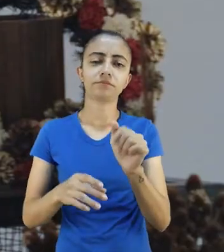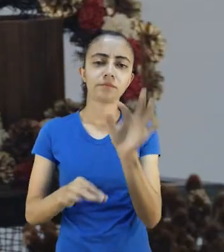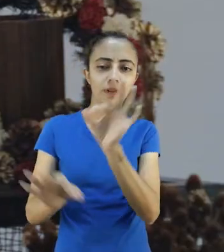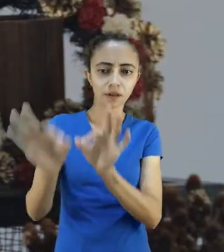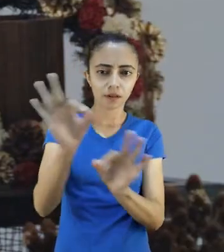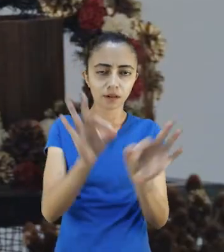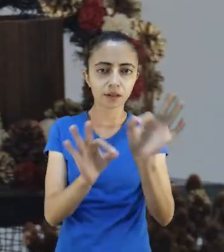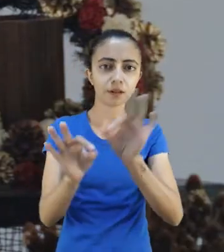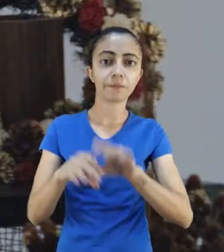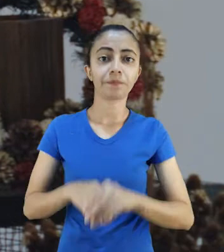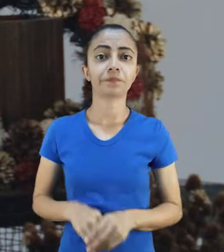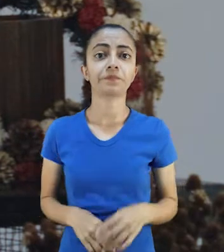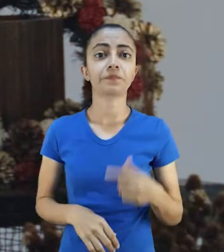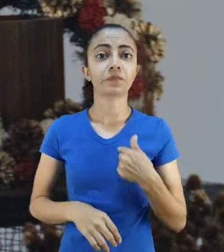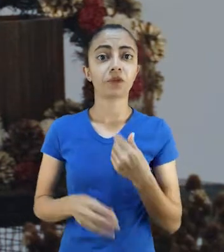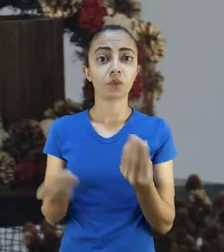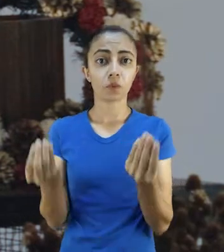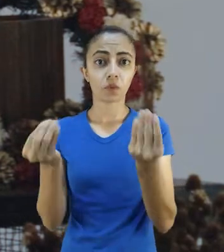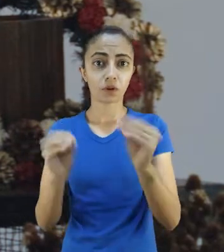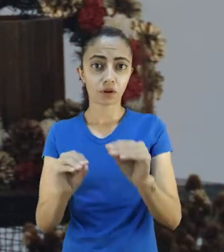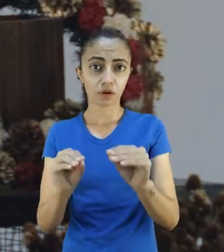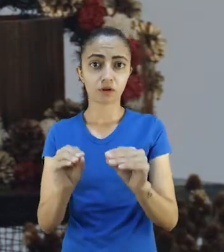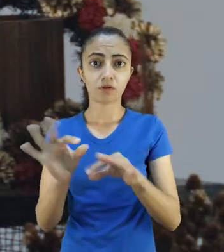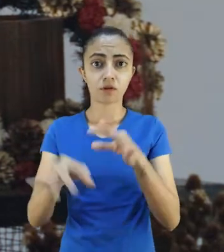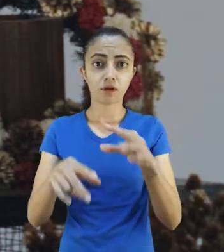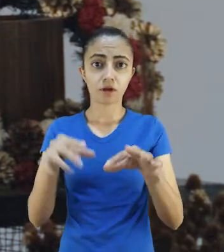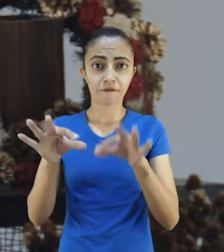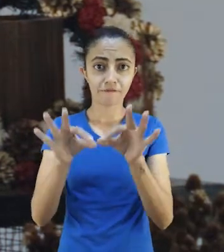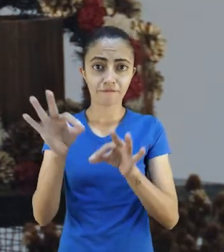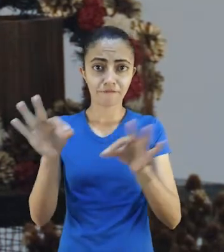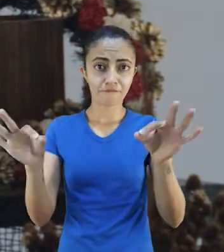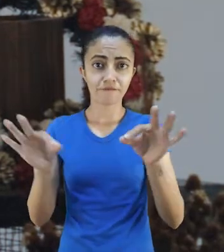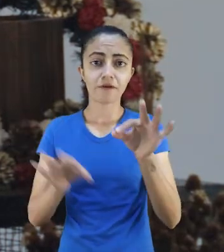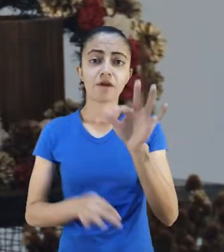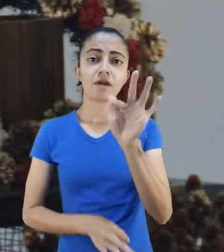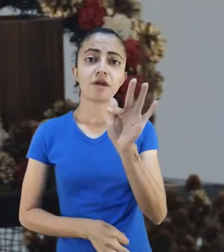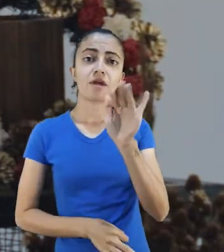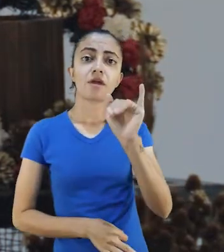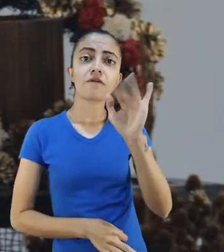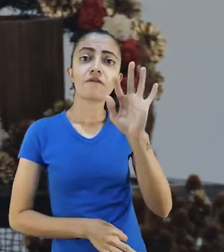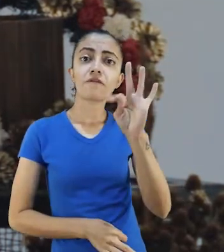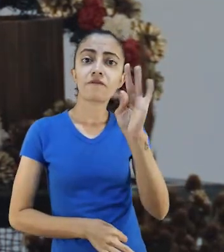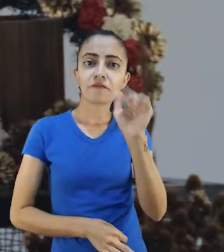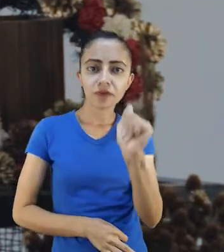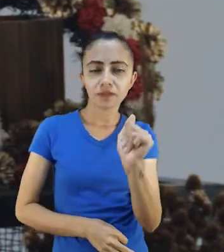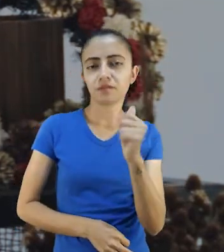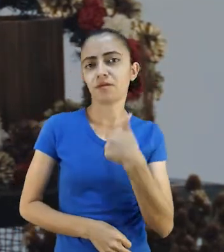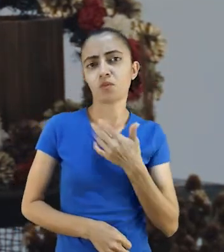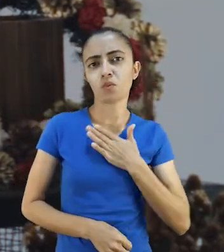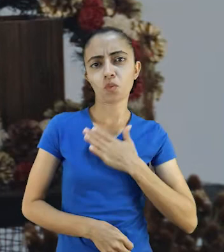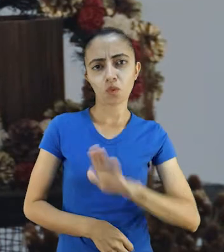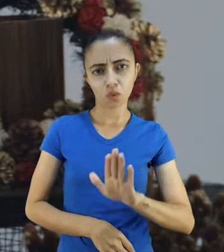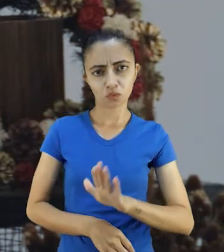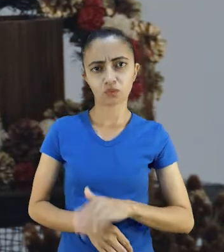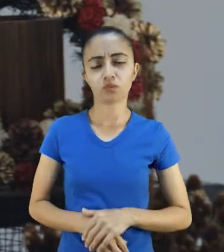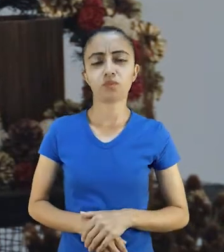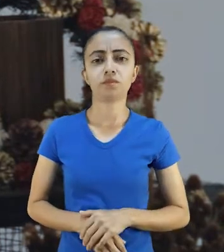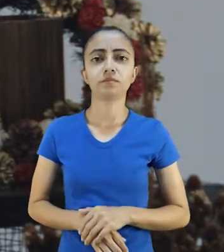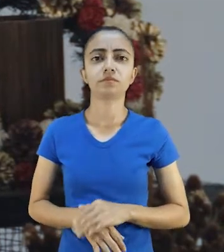Aqui no caso eu tô colocando essa fita, mas eu não gosto de colocar. Eu gosto de colocar a juta, que é natural,